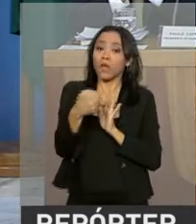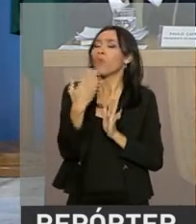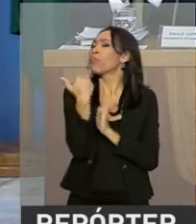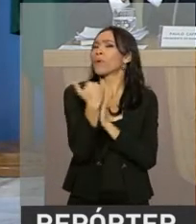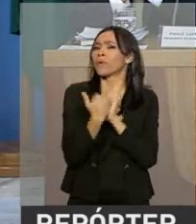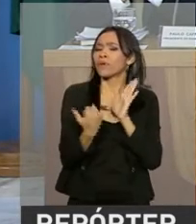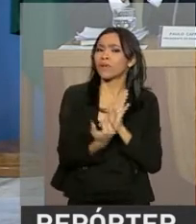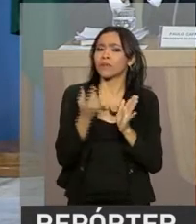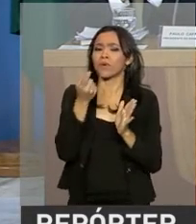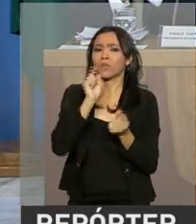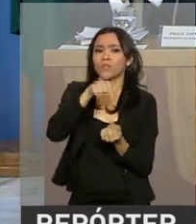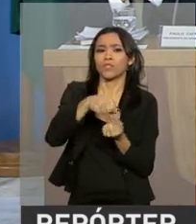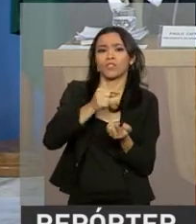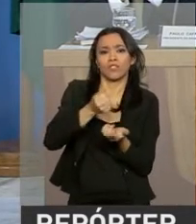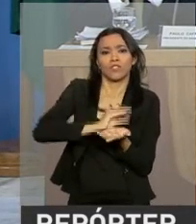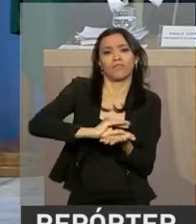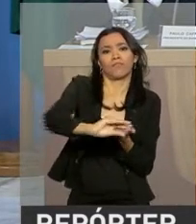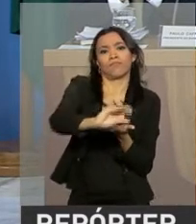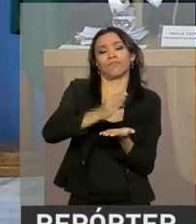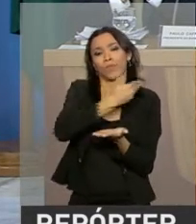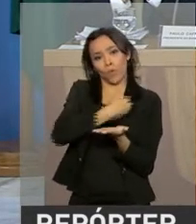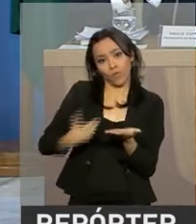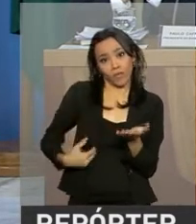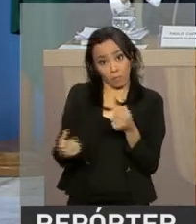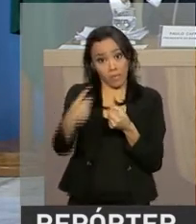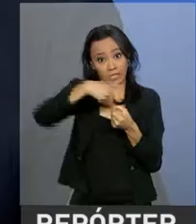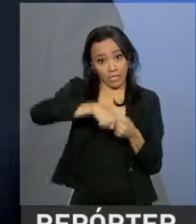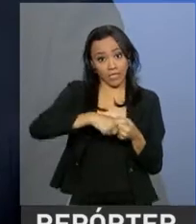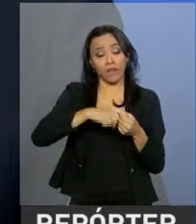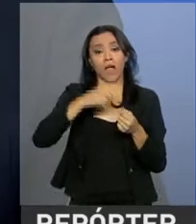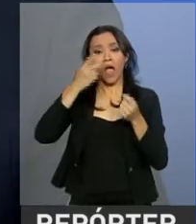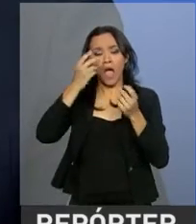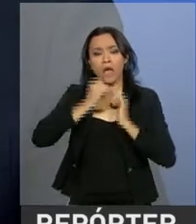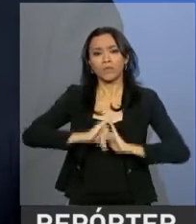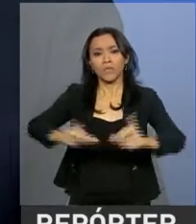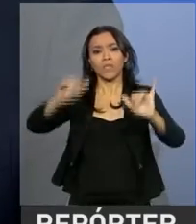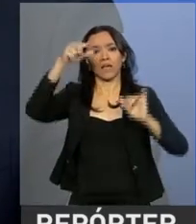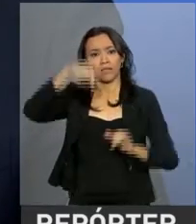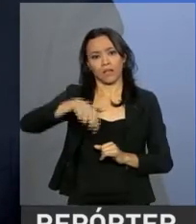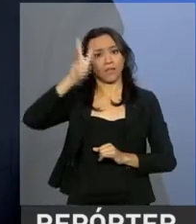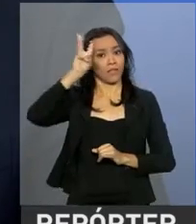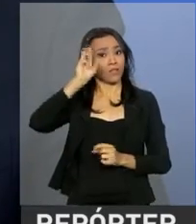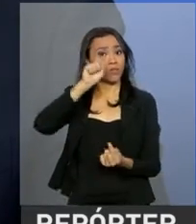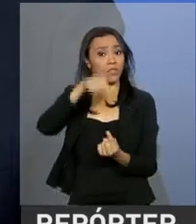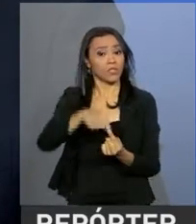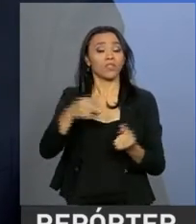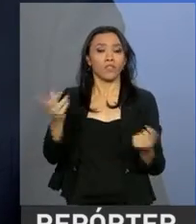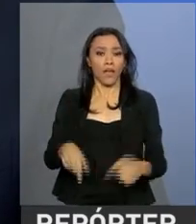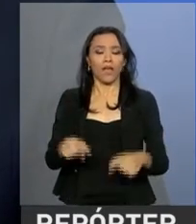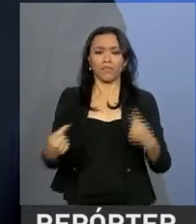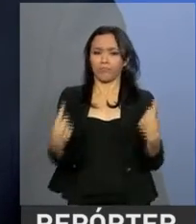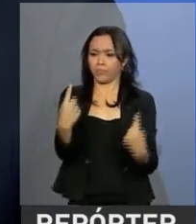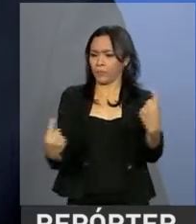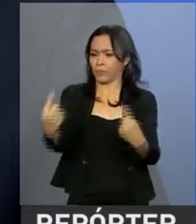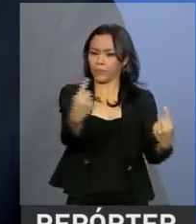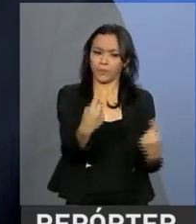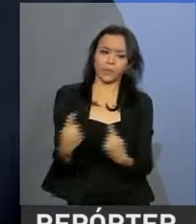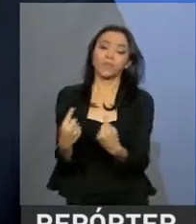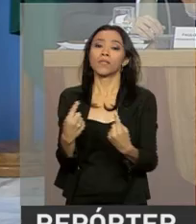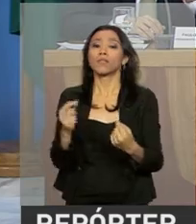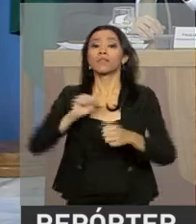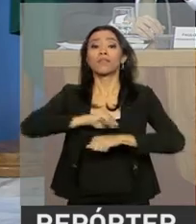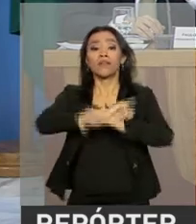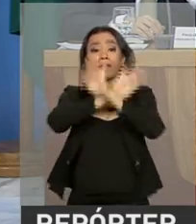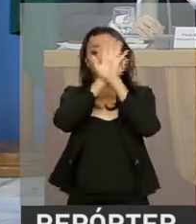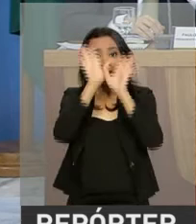de parceria de investimentos do governo anunciado nesta terça-feira. O objetivo é incentivar a concorrência, dar mais transparência ao